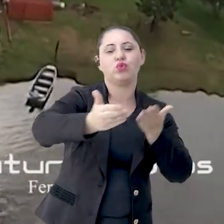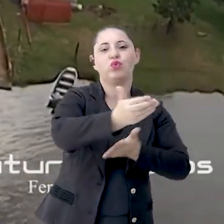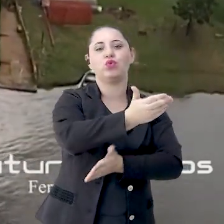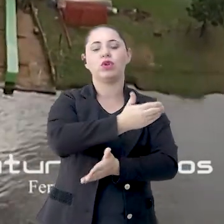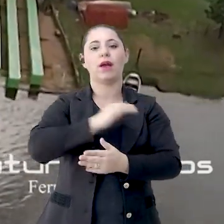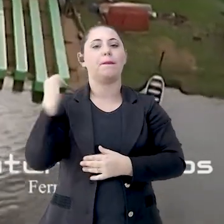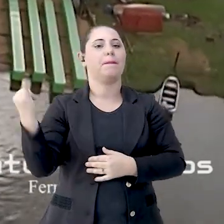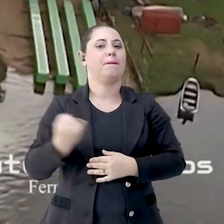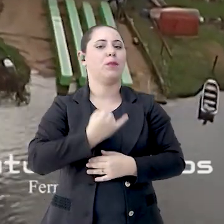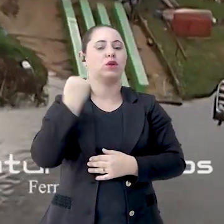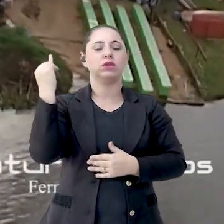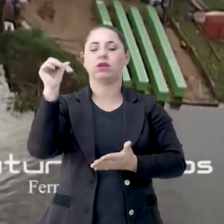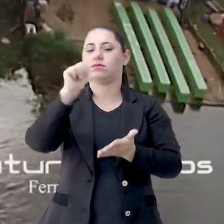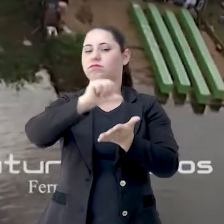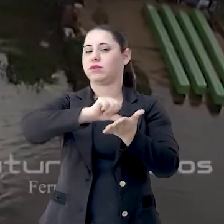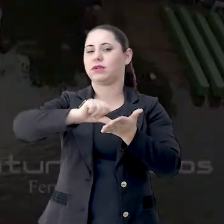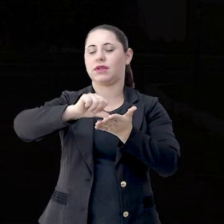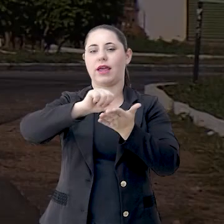continente.